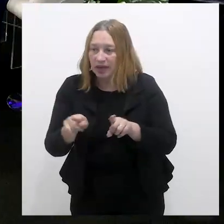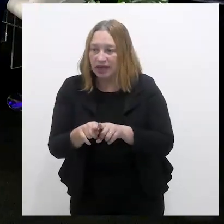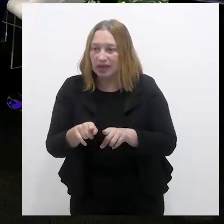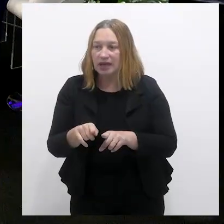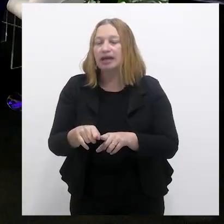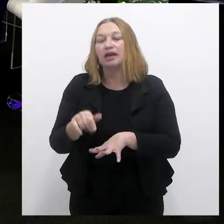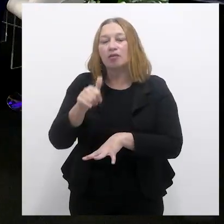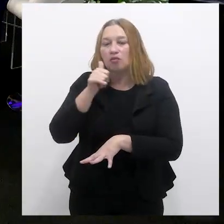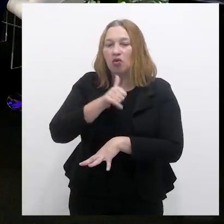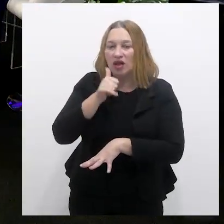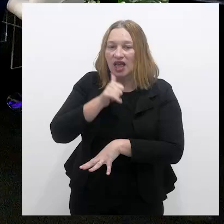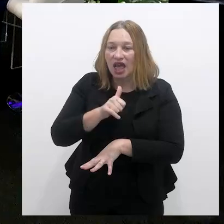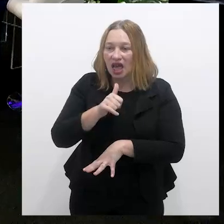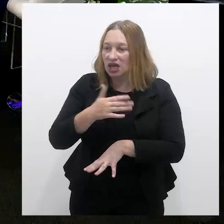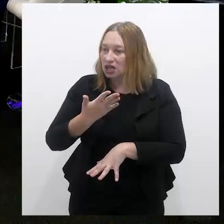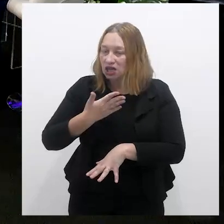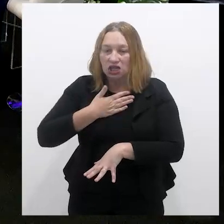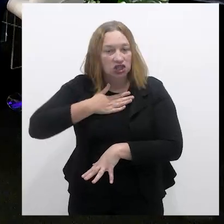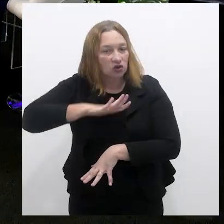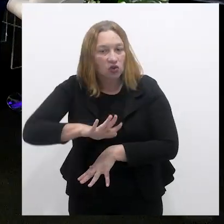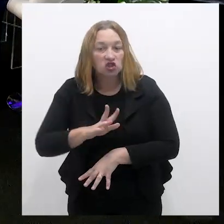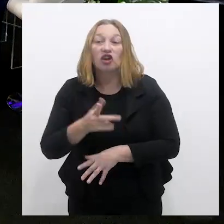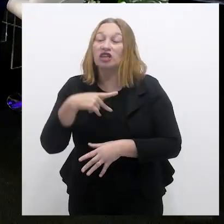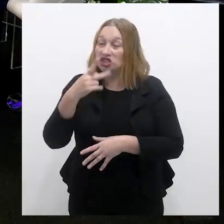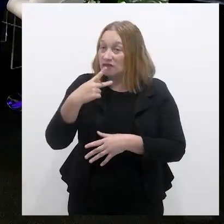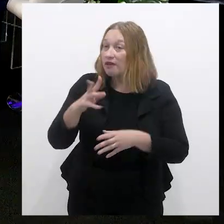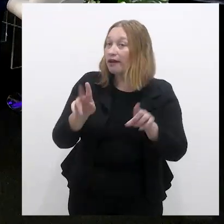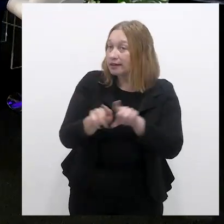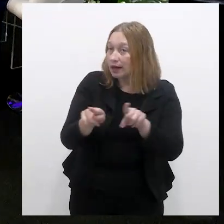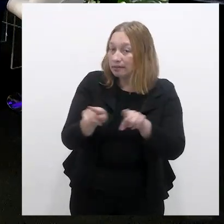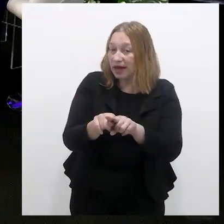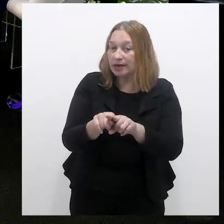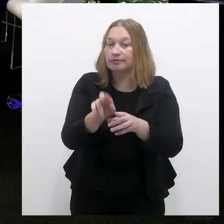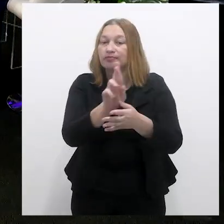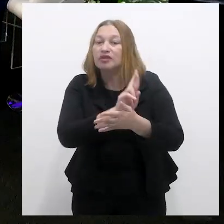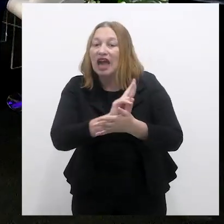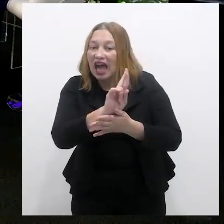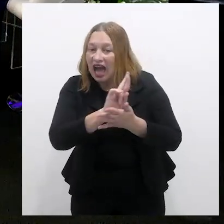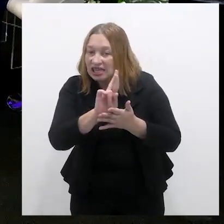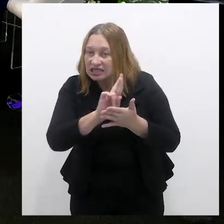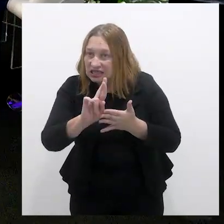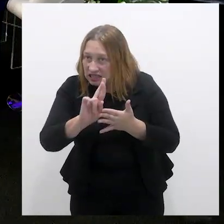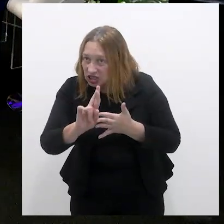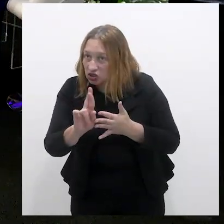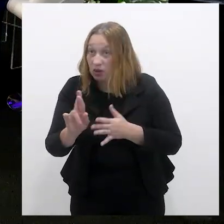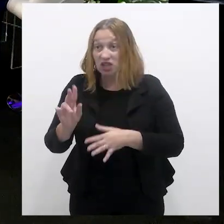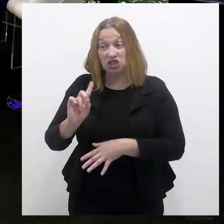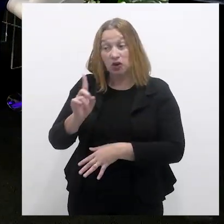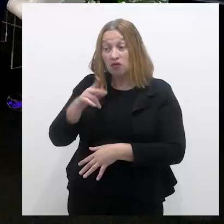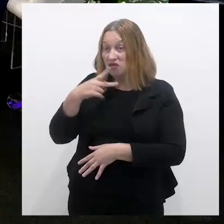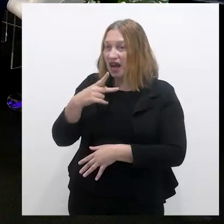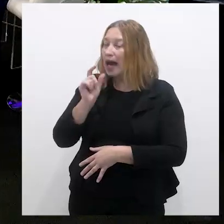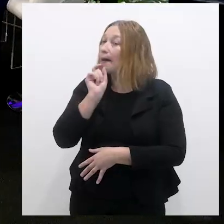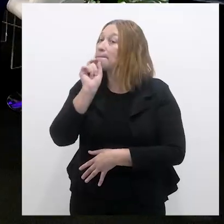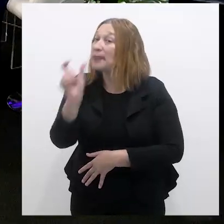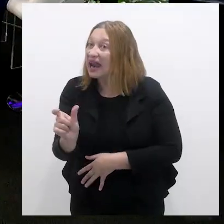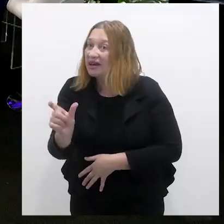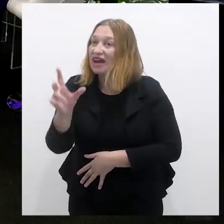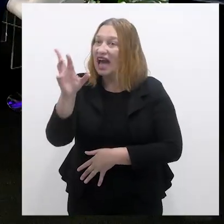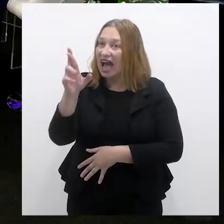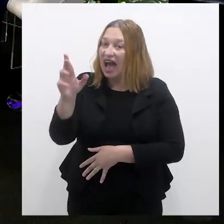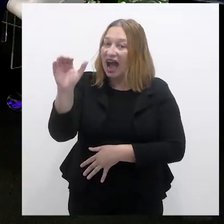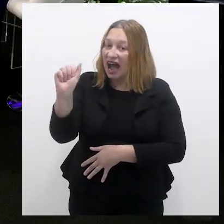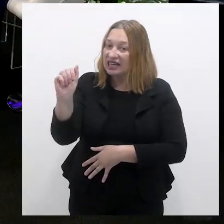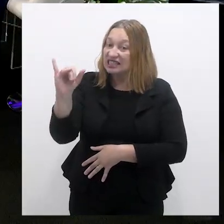a música de volta. No Bituca, por exemplo, a gente fala sobre adoção e sobre racismo. Sim. Sem, em nenhum momento, a gente cita a